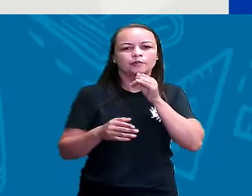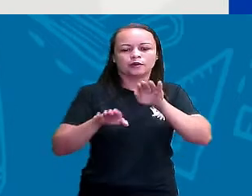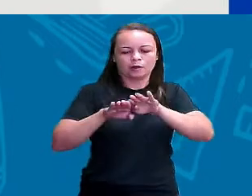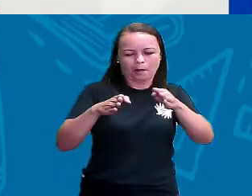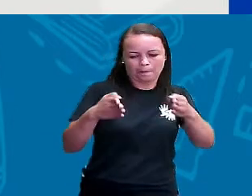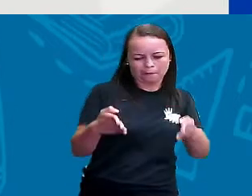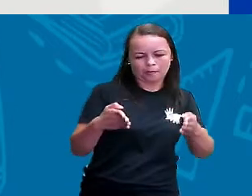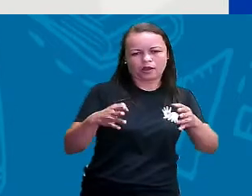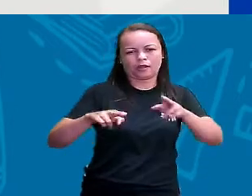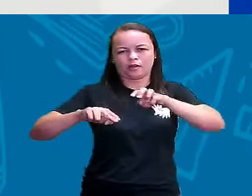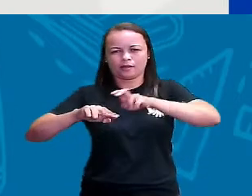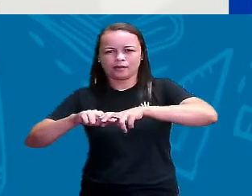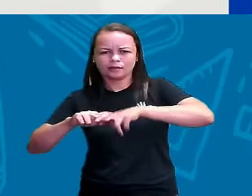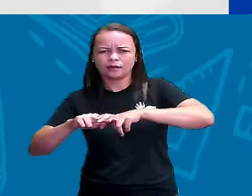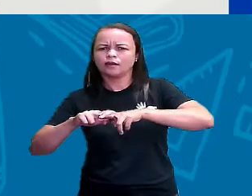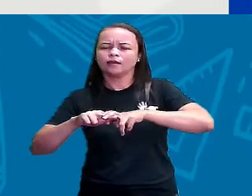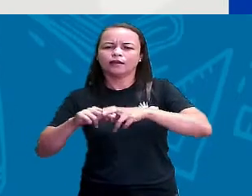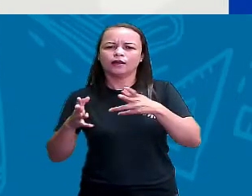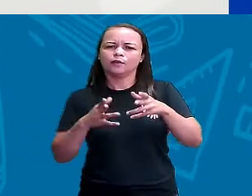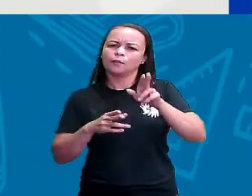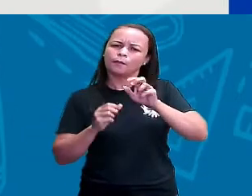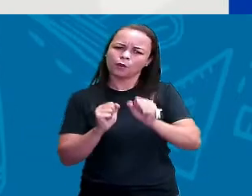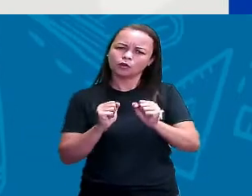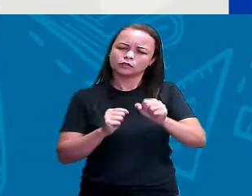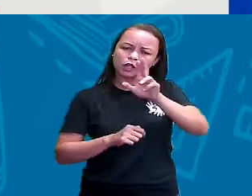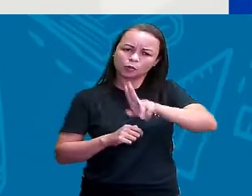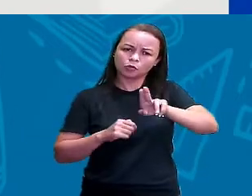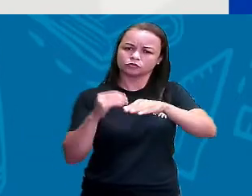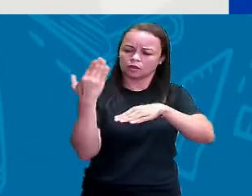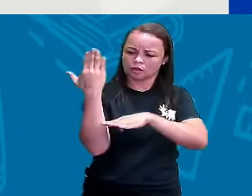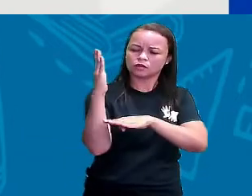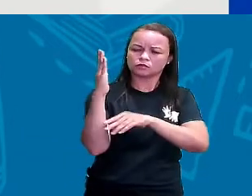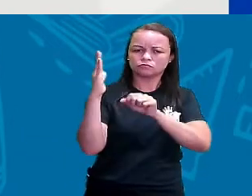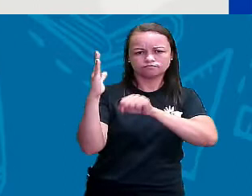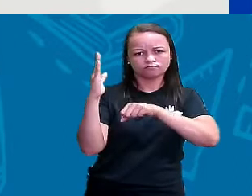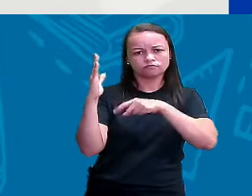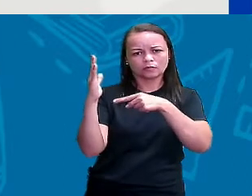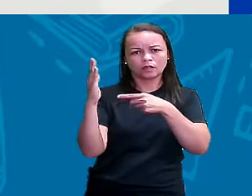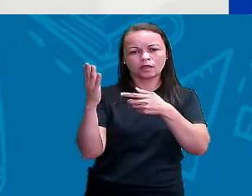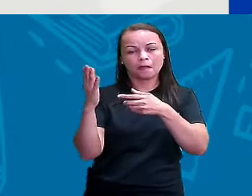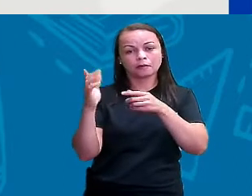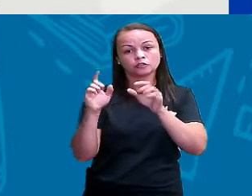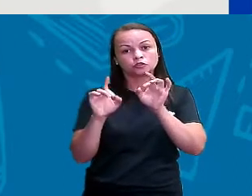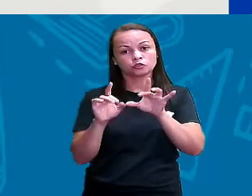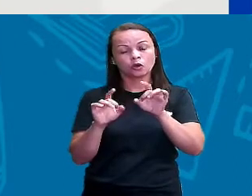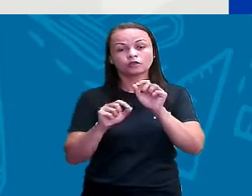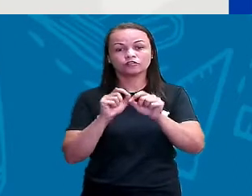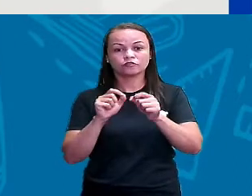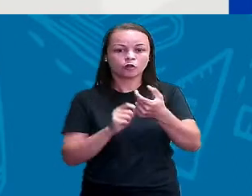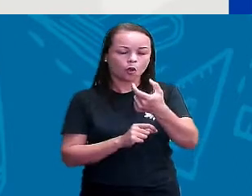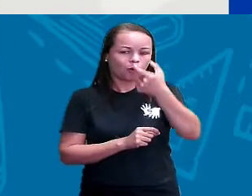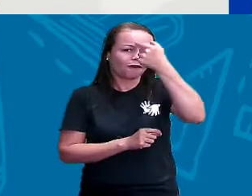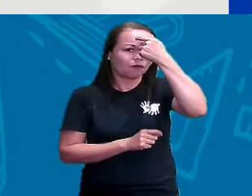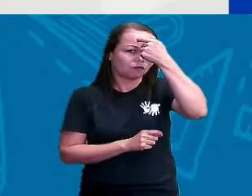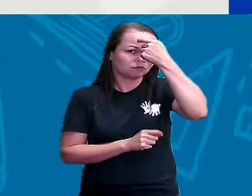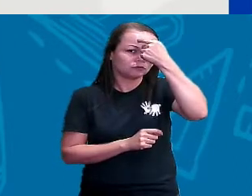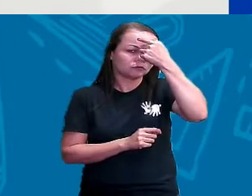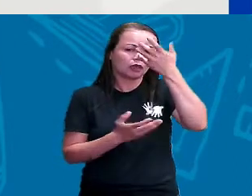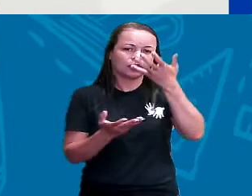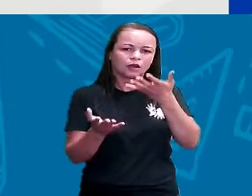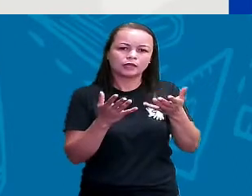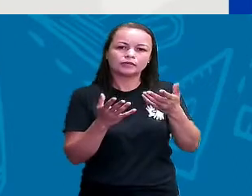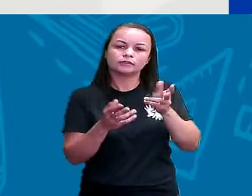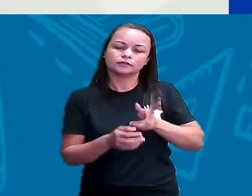Sim, nós podemos sim utilizar essa madeira, só que de forma consciente, tá certo? Sempre levando